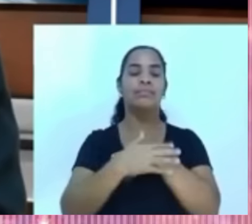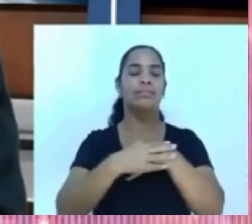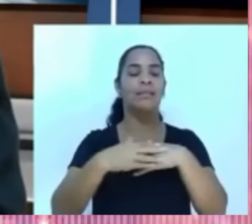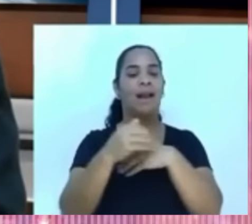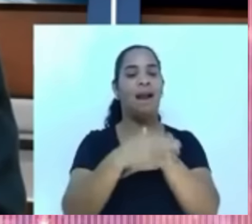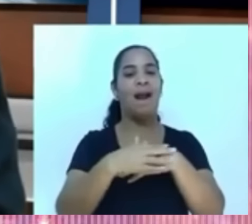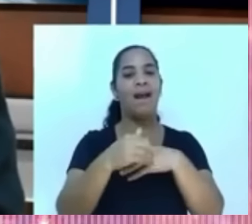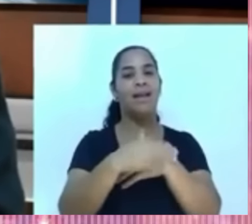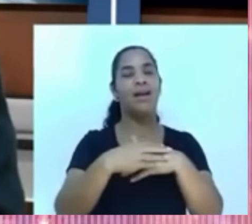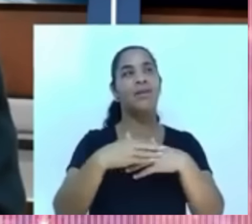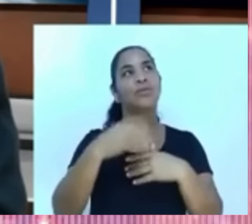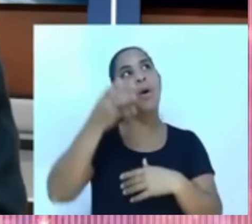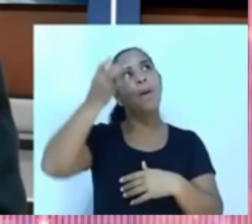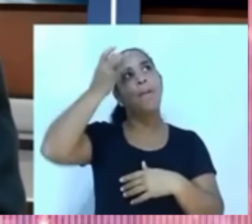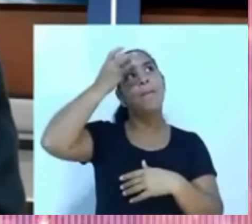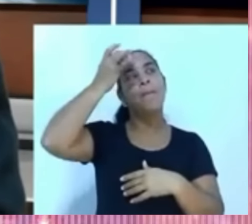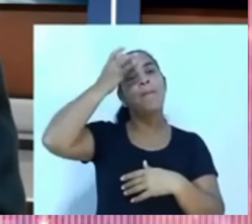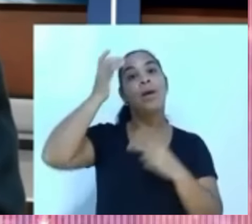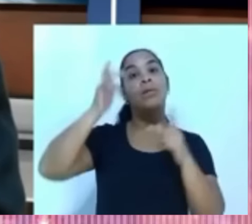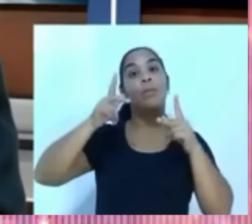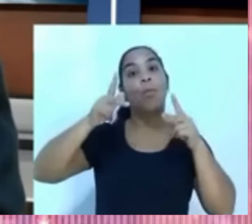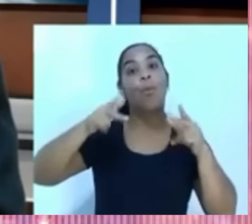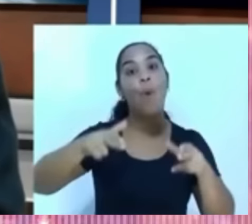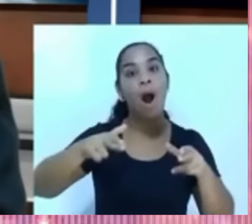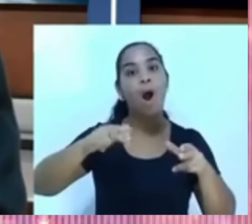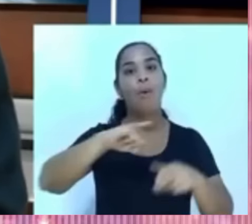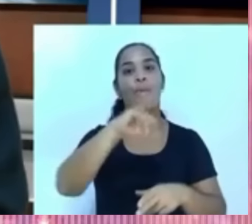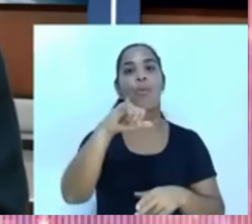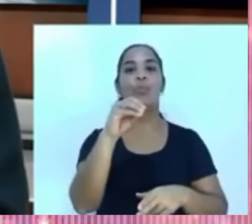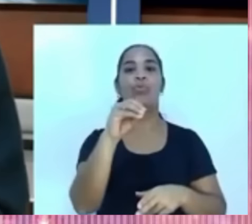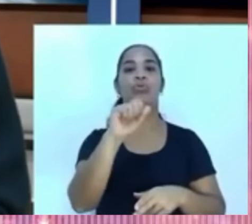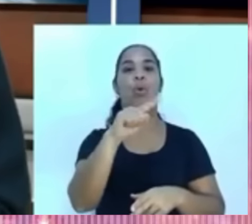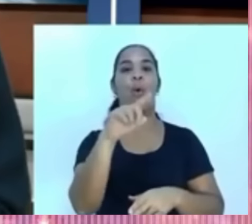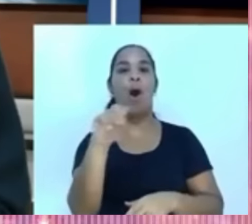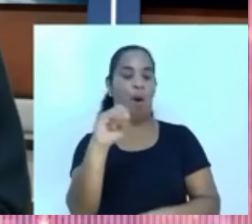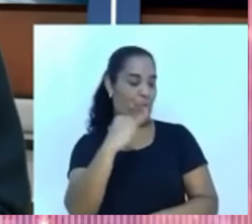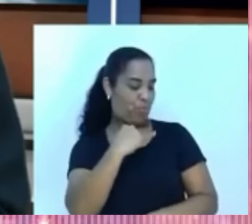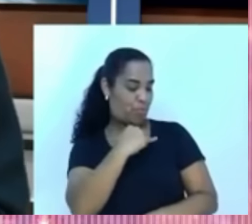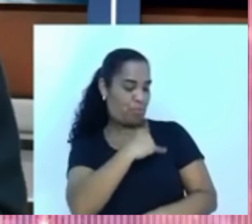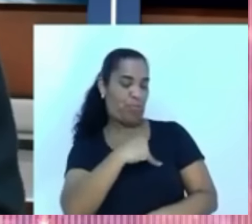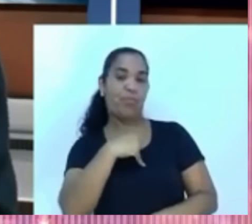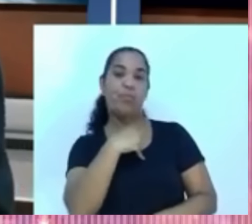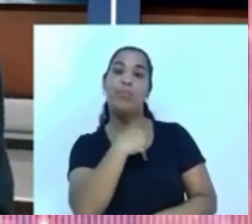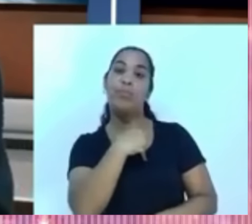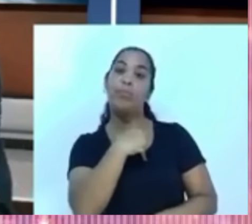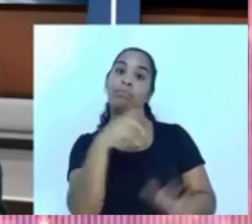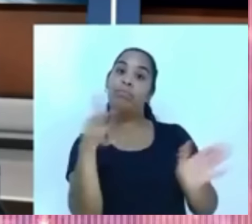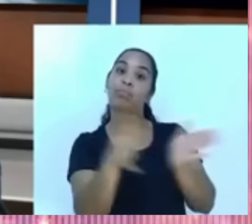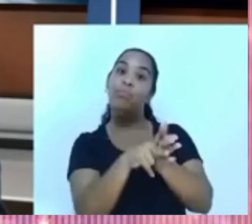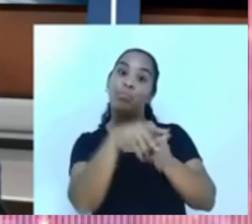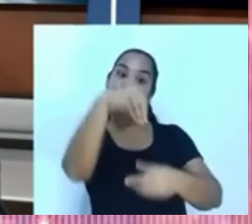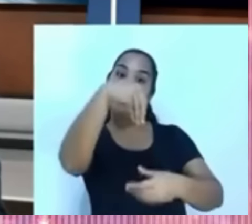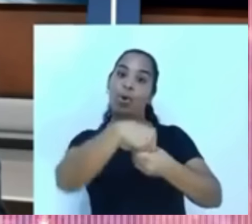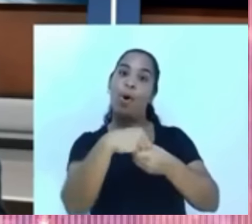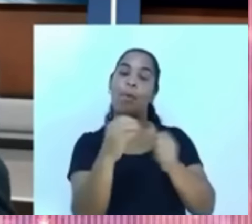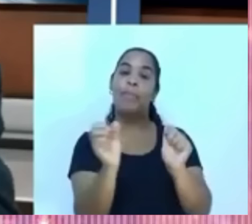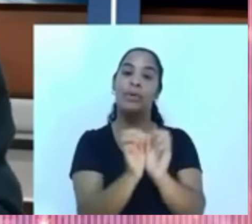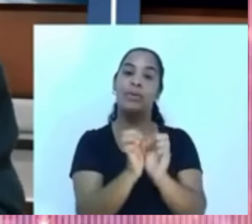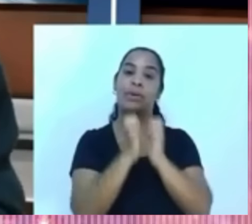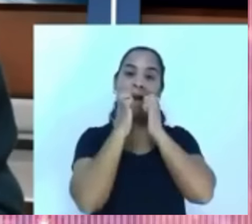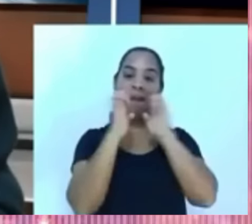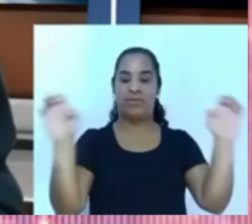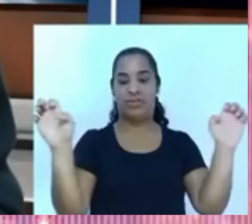personalidade de João Evangelista E se nós vamos encontraro de uma Fatalidade